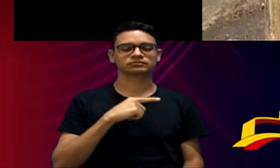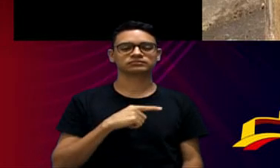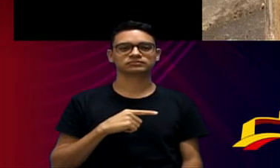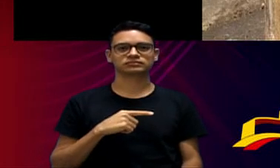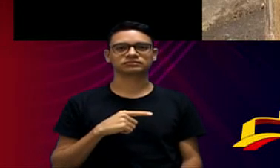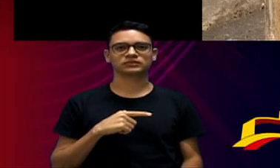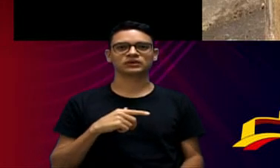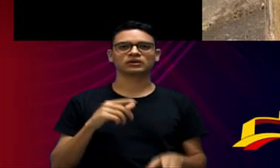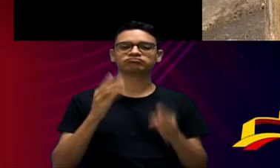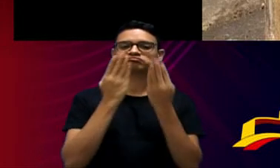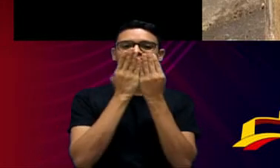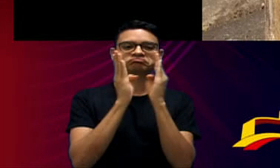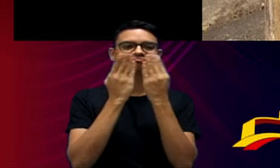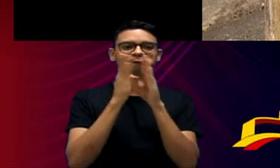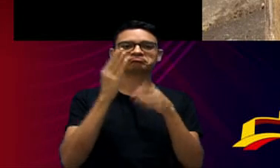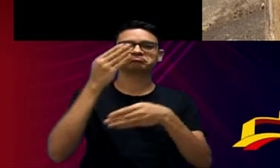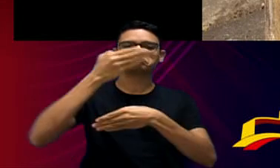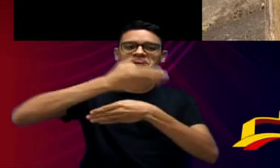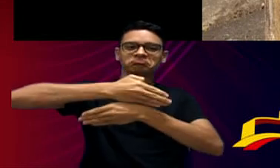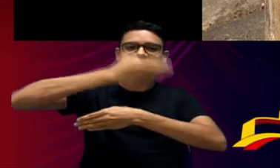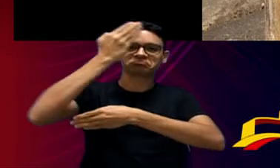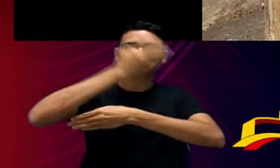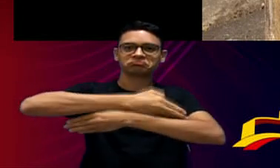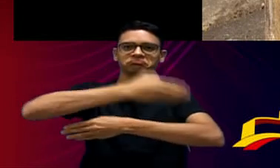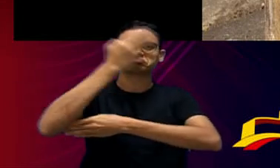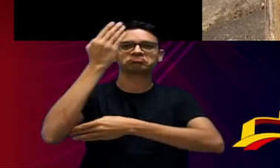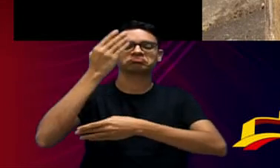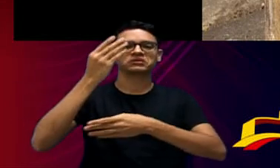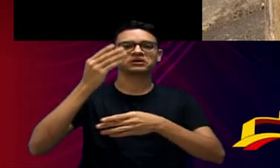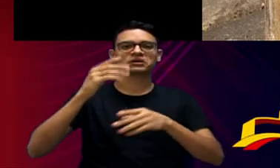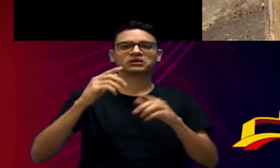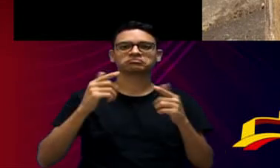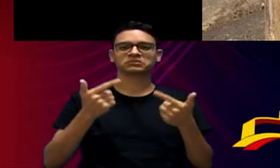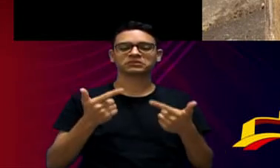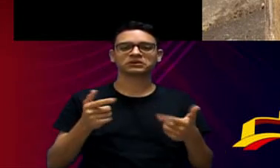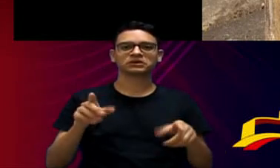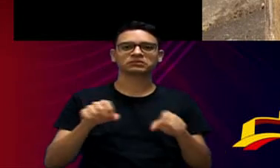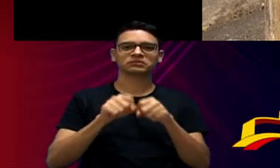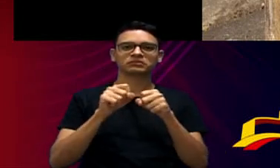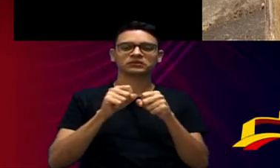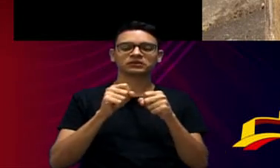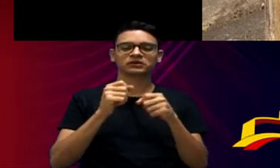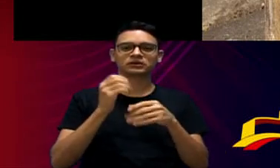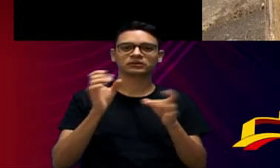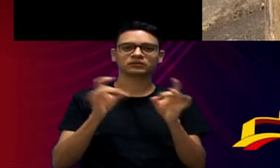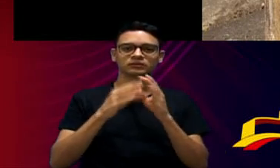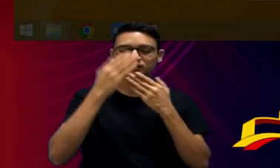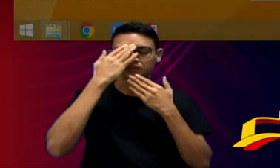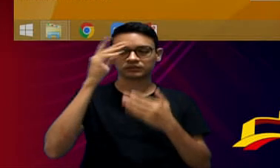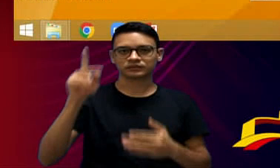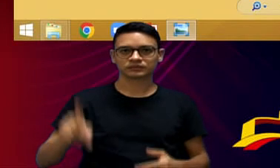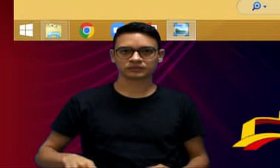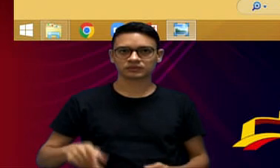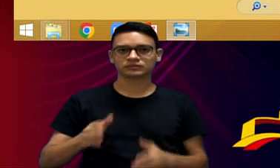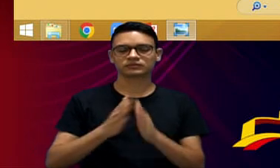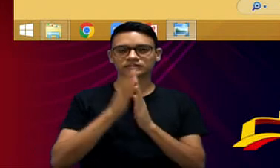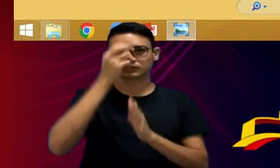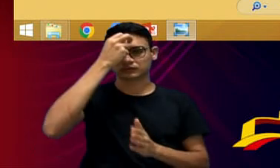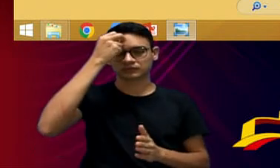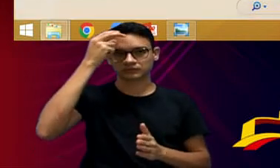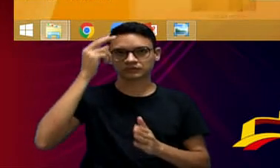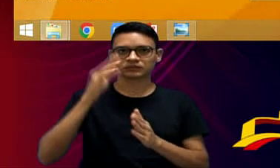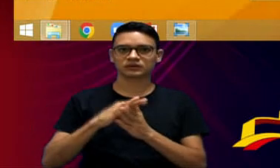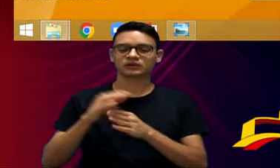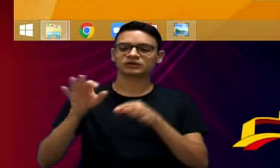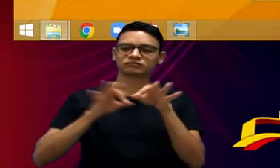Não tem mais portão, não tem mais janelas. Muito obrigada, senhor presidente. Fica aqui um apelo que a prefeitura reassuma aquele espaço, põe a